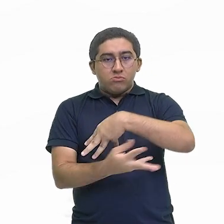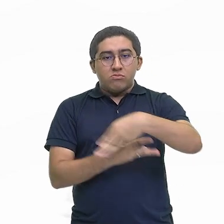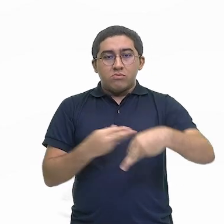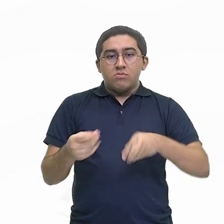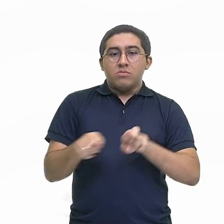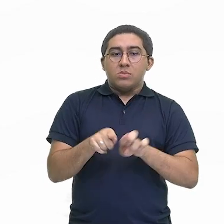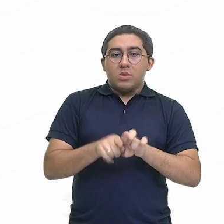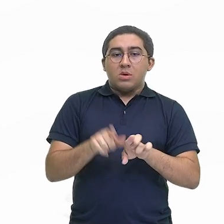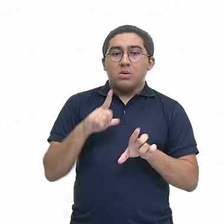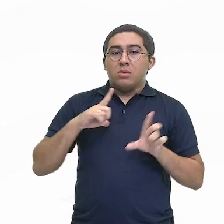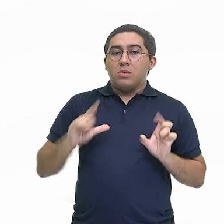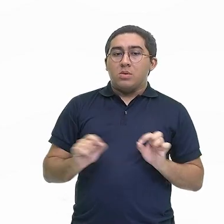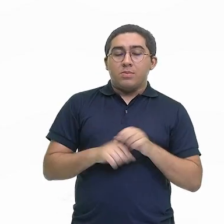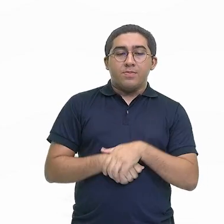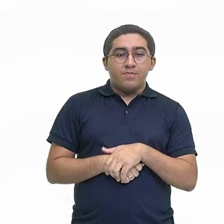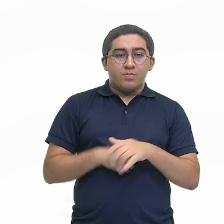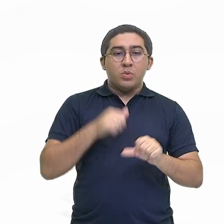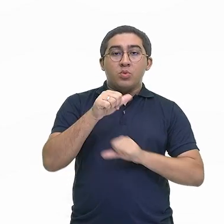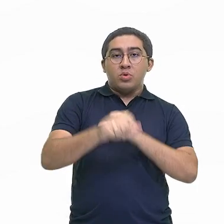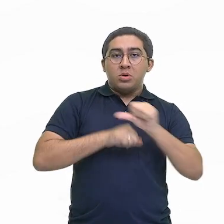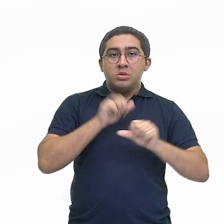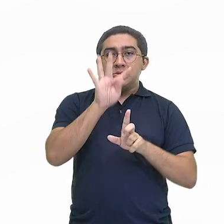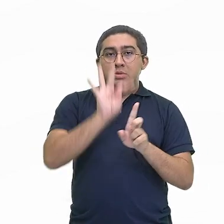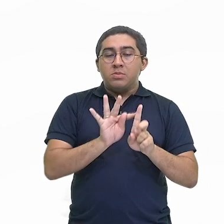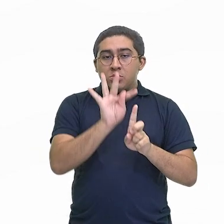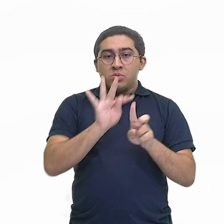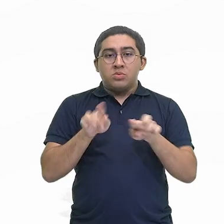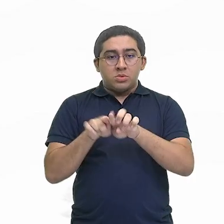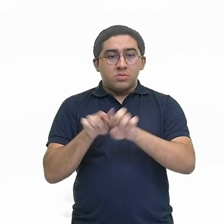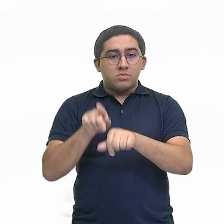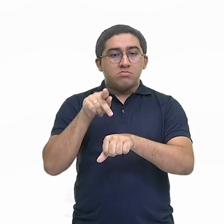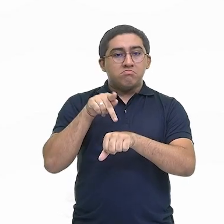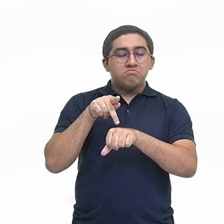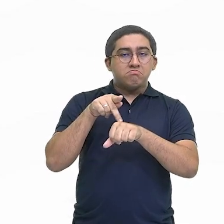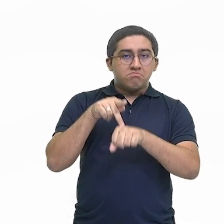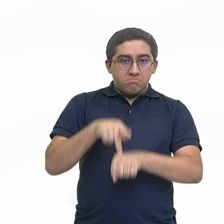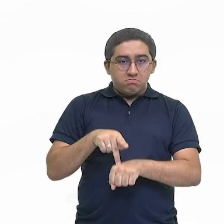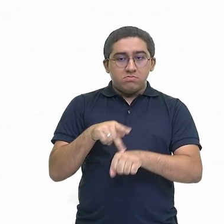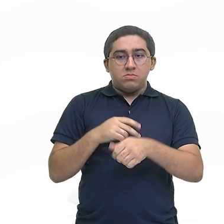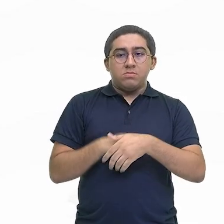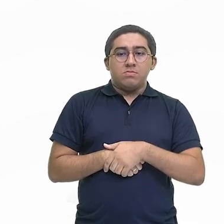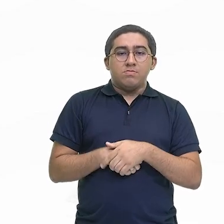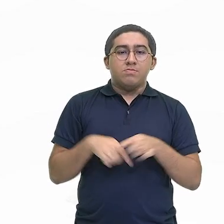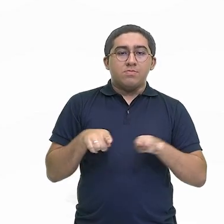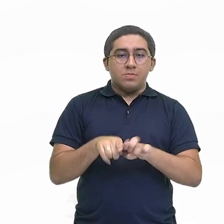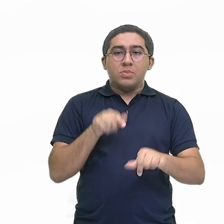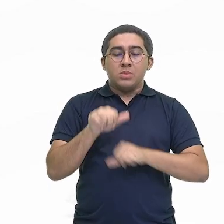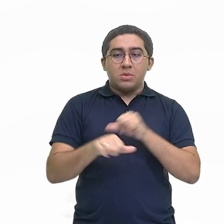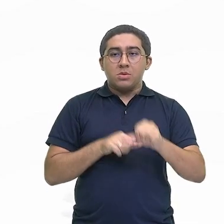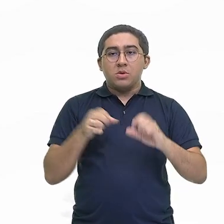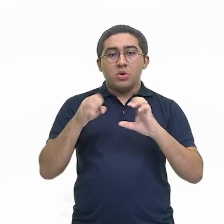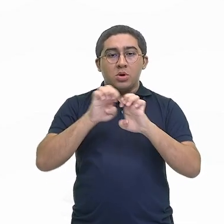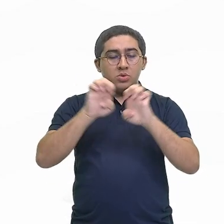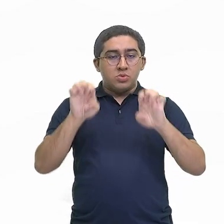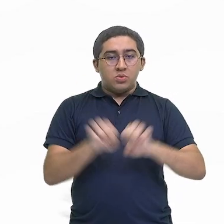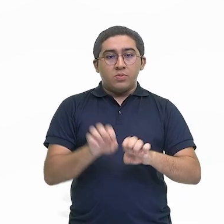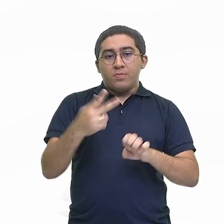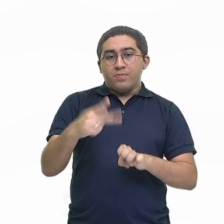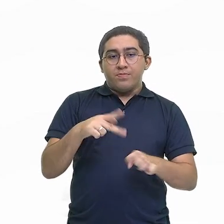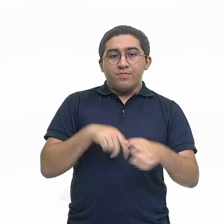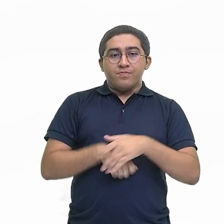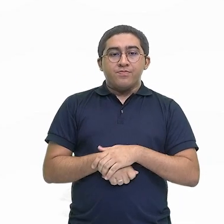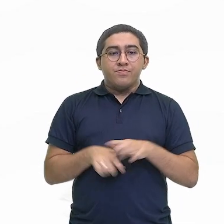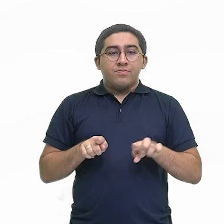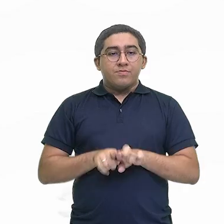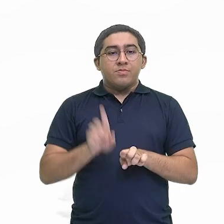né, houveram ali mudanças de temperatura, de pressão, e essas rochas mudaram a sua composição. E para essa